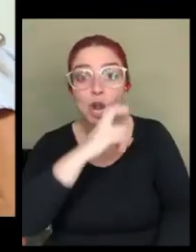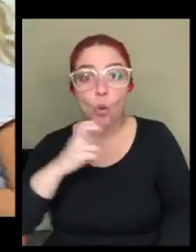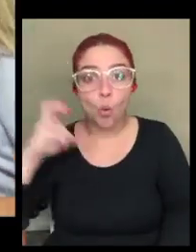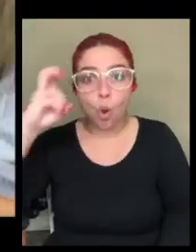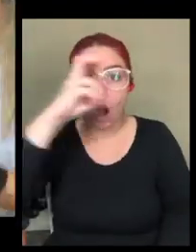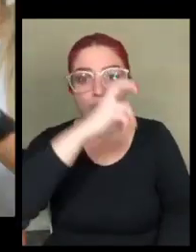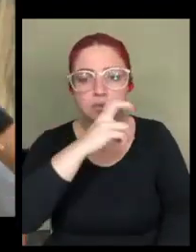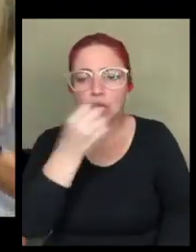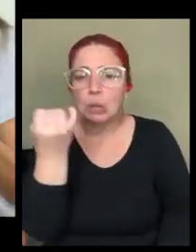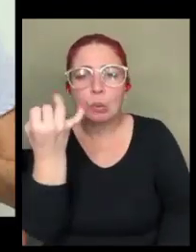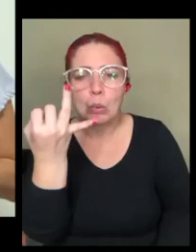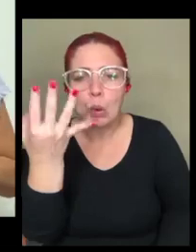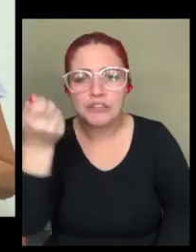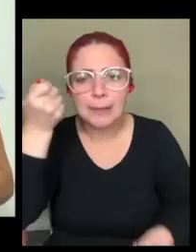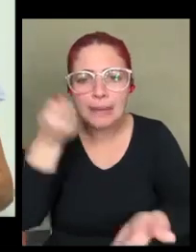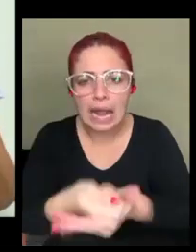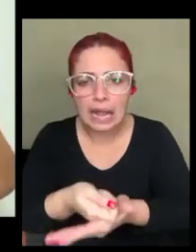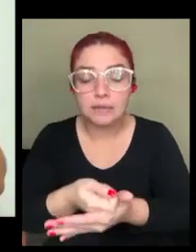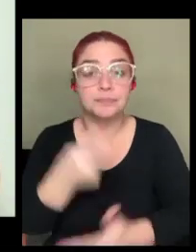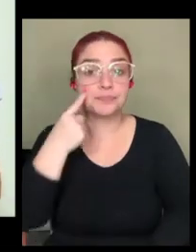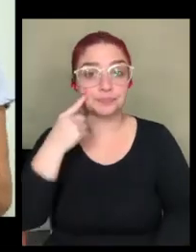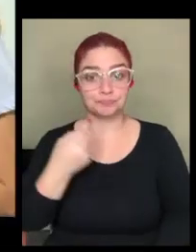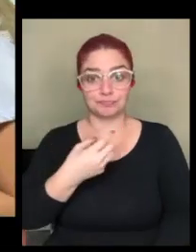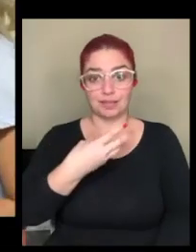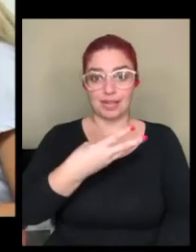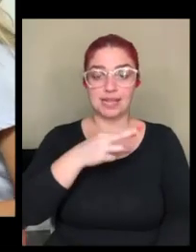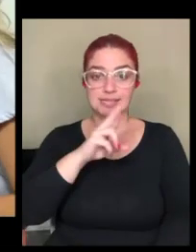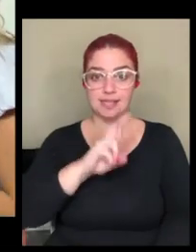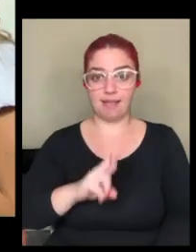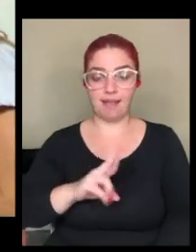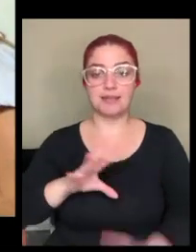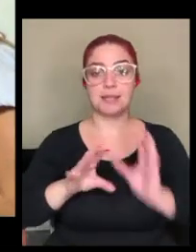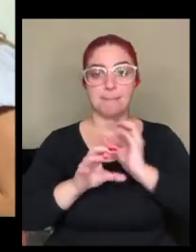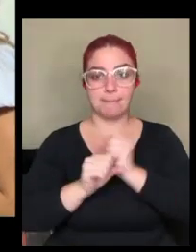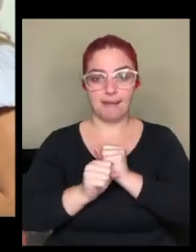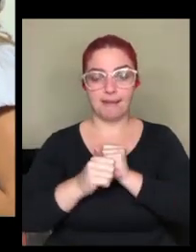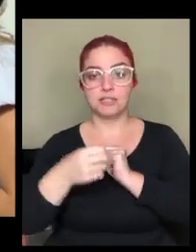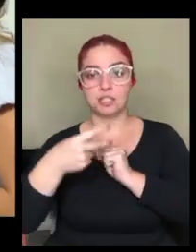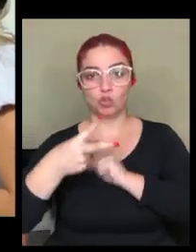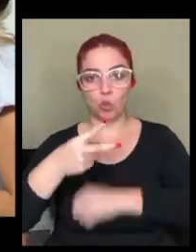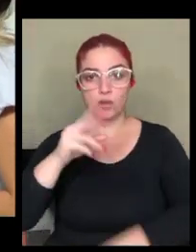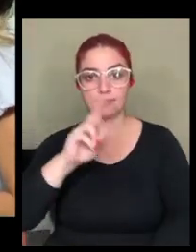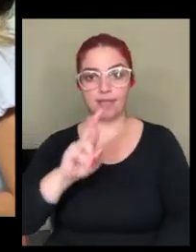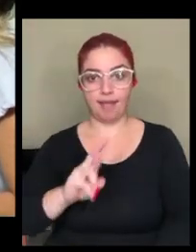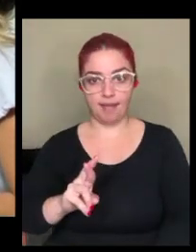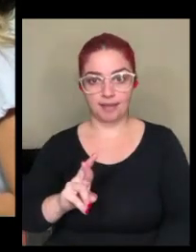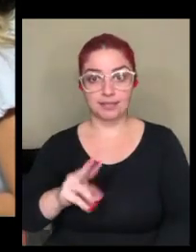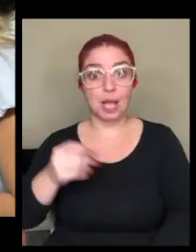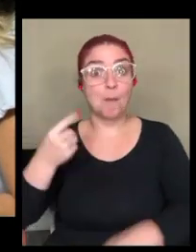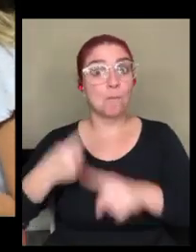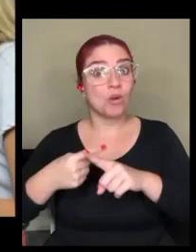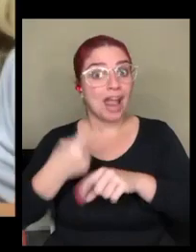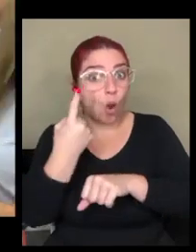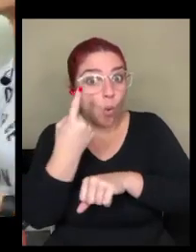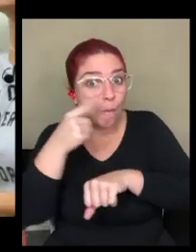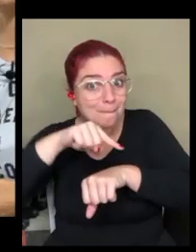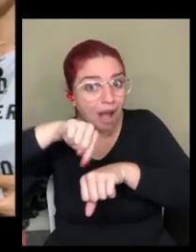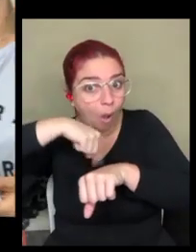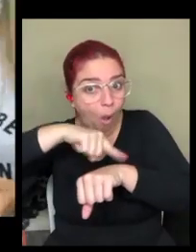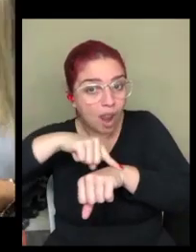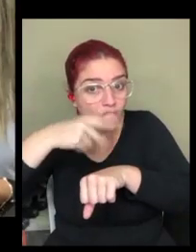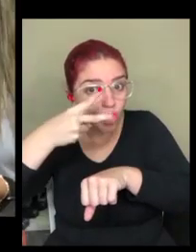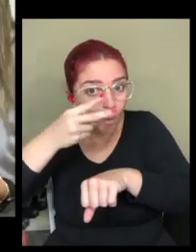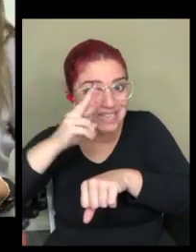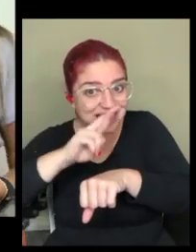5 horas, então quanto que ela pagaria? R$3 mais R$2, que é o preço de